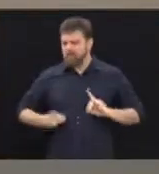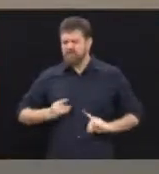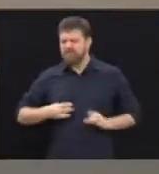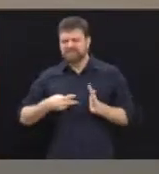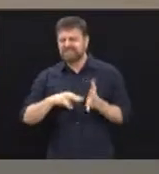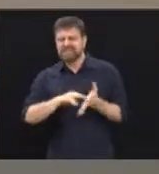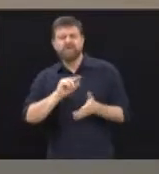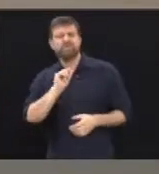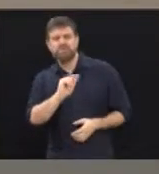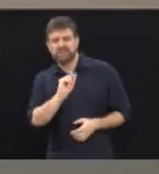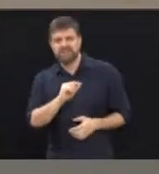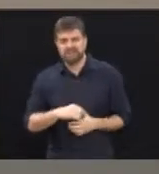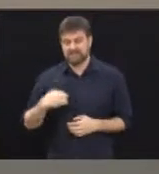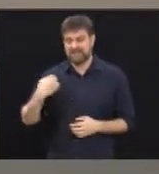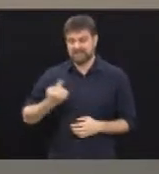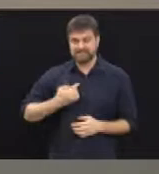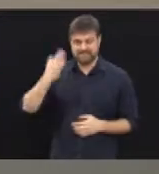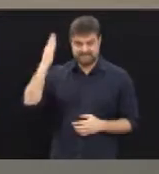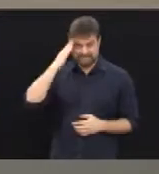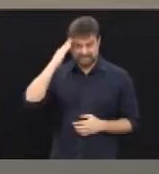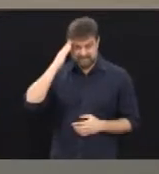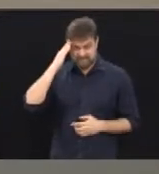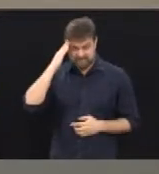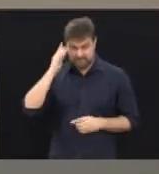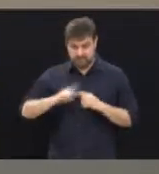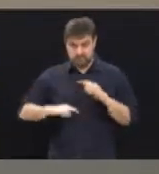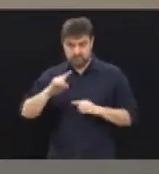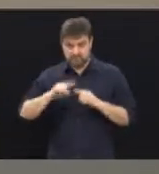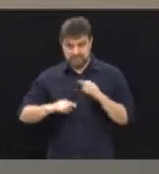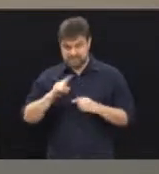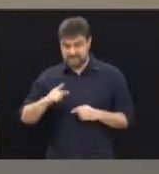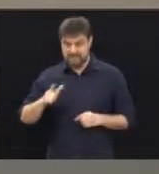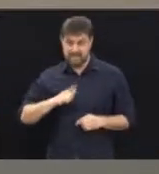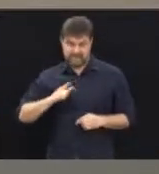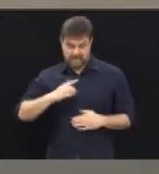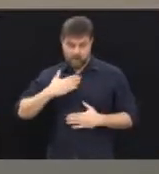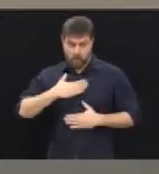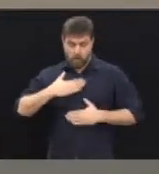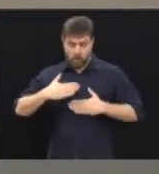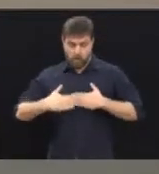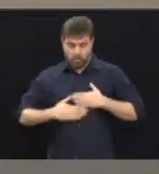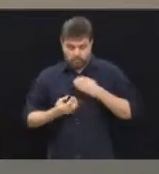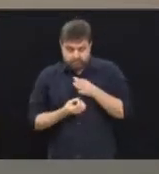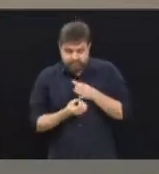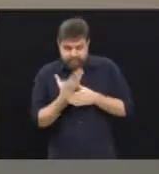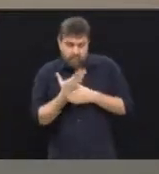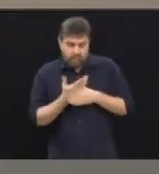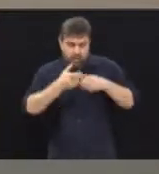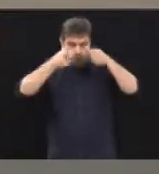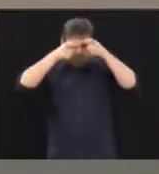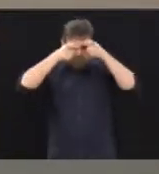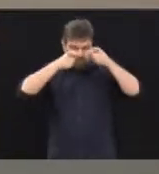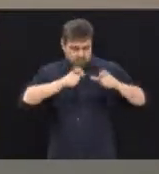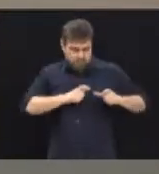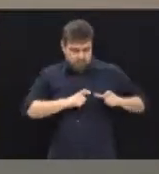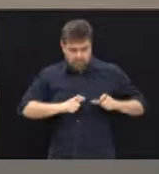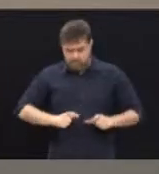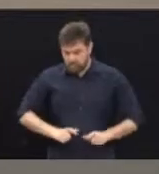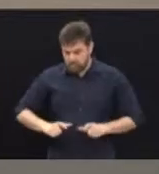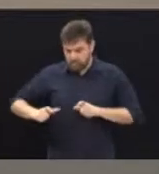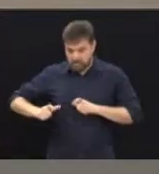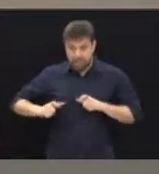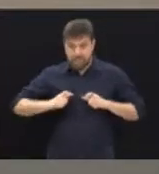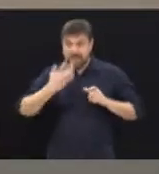os hormônios, a gente tem uma definição que são substâncias produzidas em um local, em um órgão do corpo, que vão através da